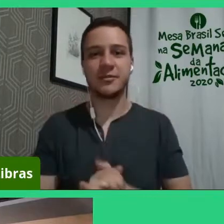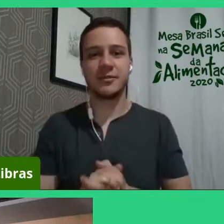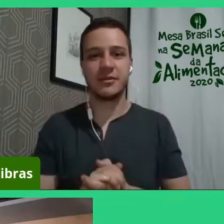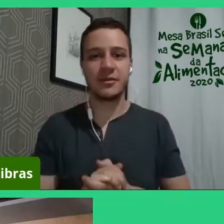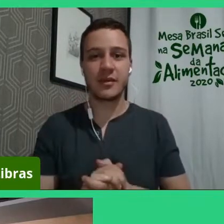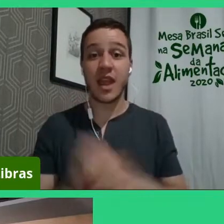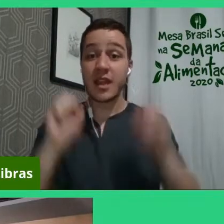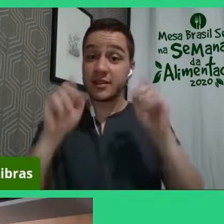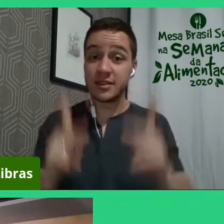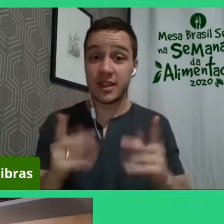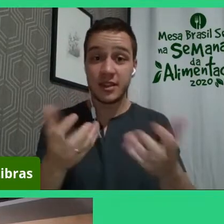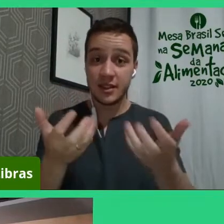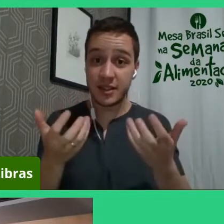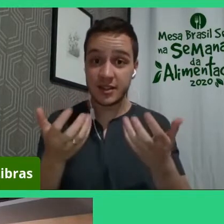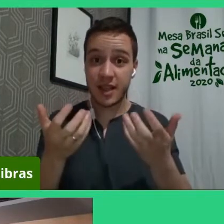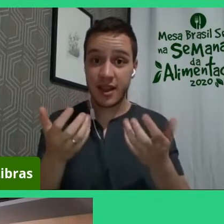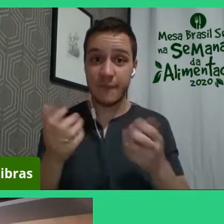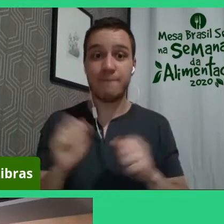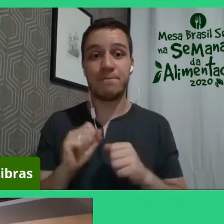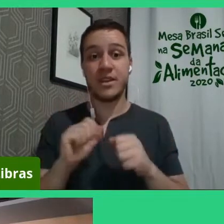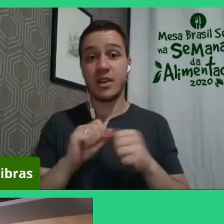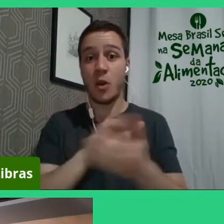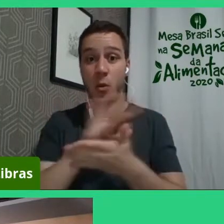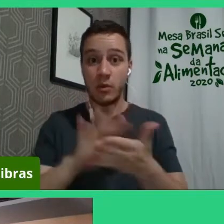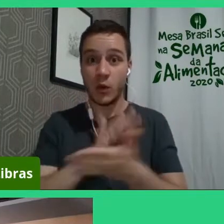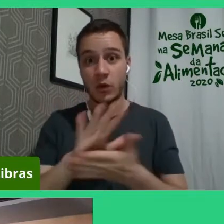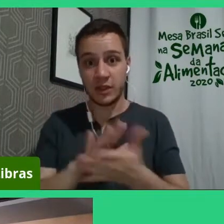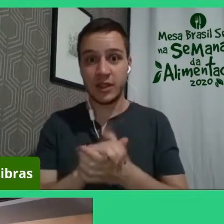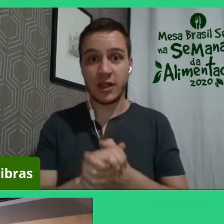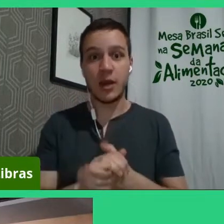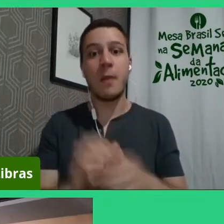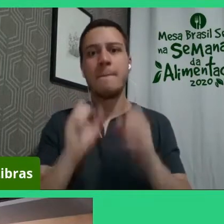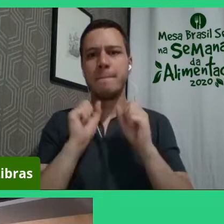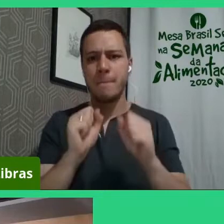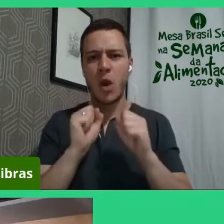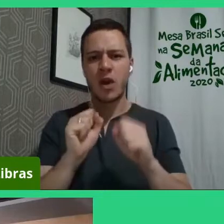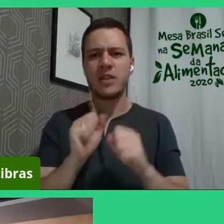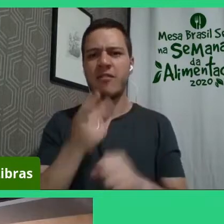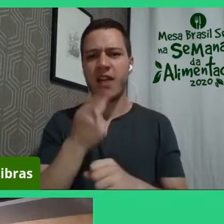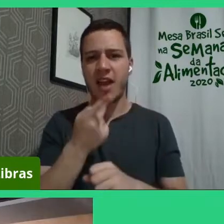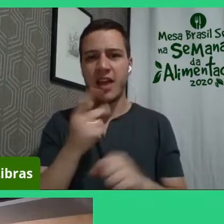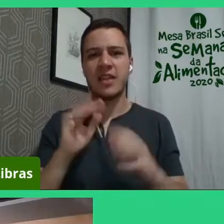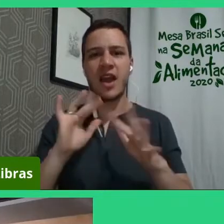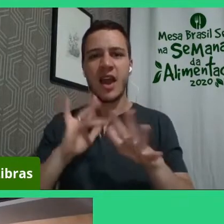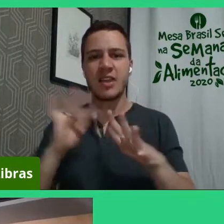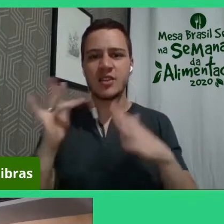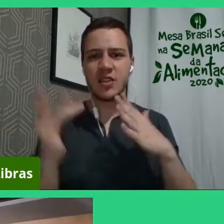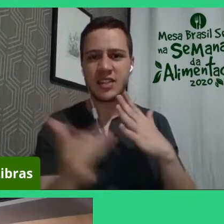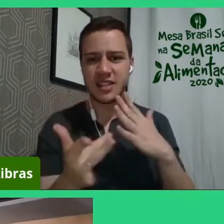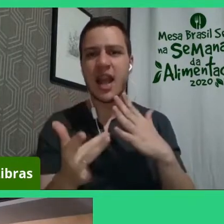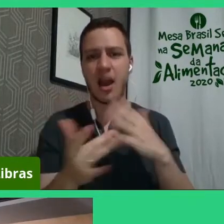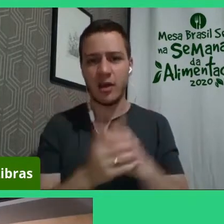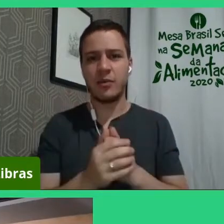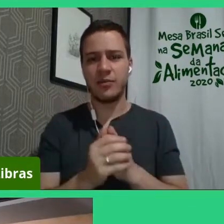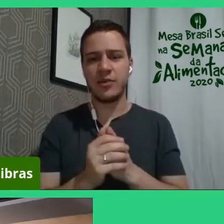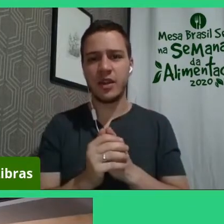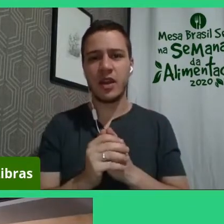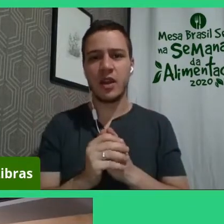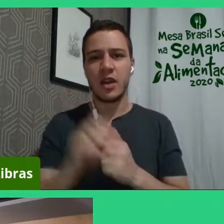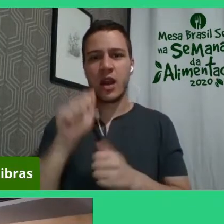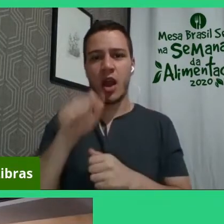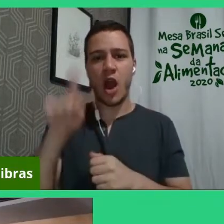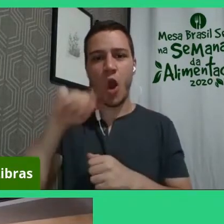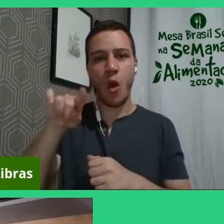Quem fizer, então, a almôndega, vocês podem nos marcar nas redes sociais, então, no